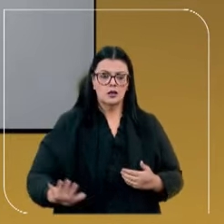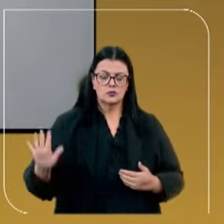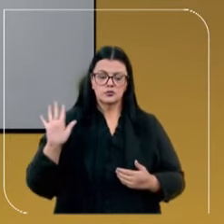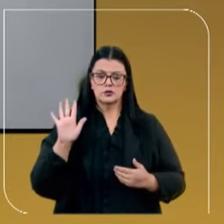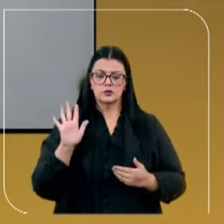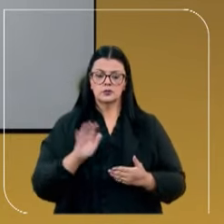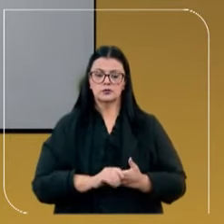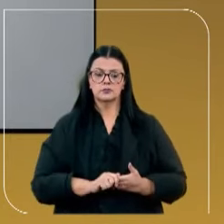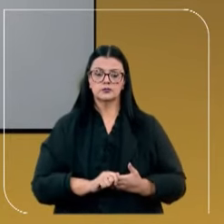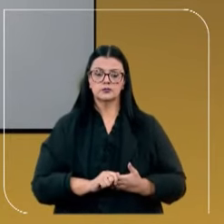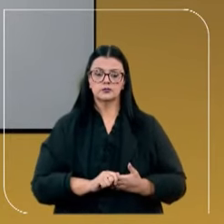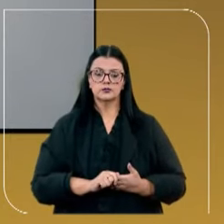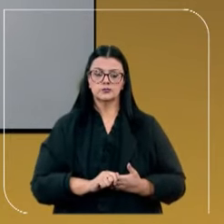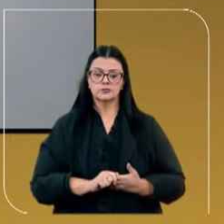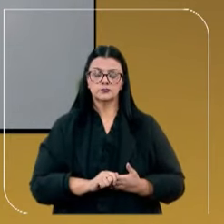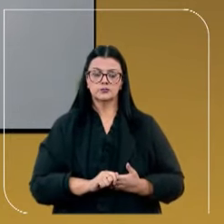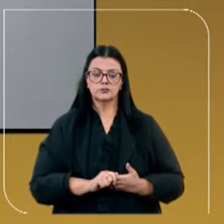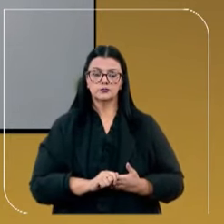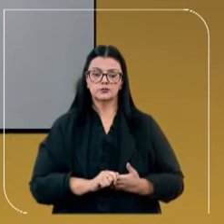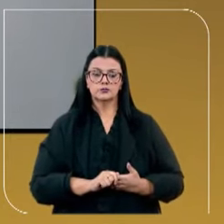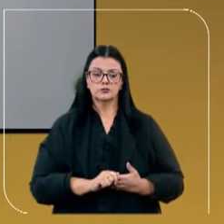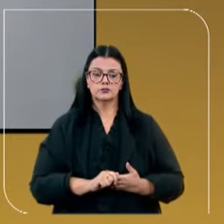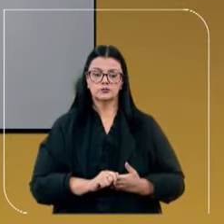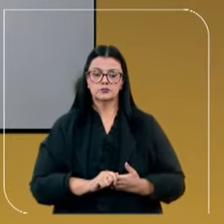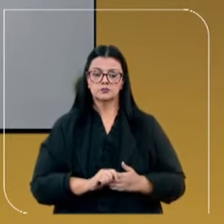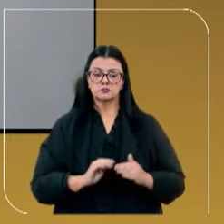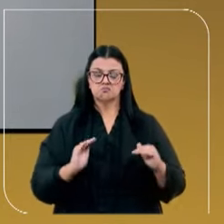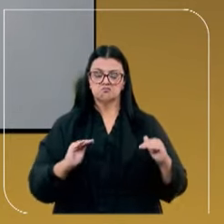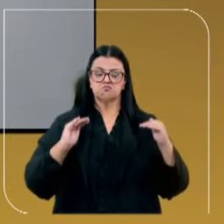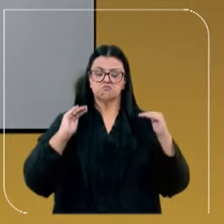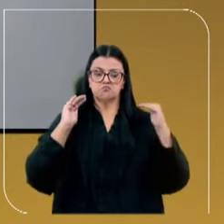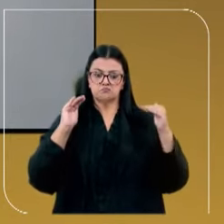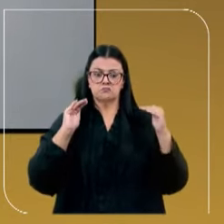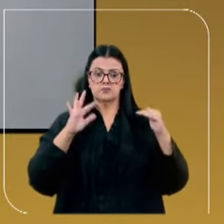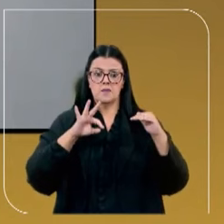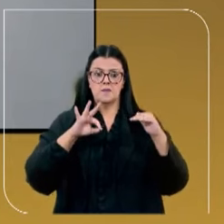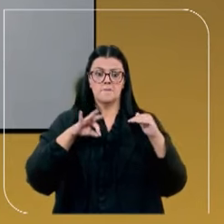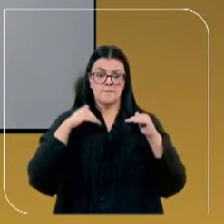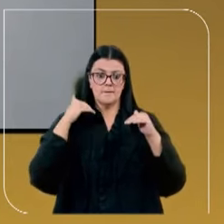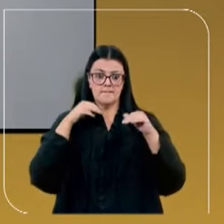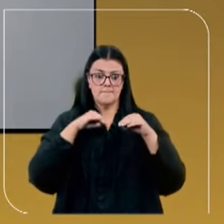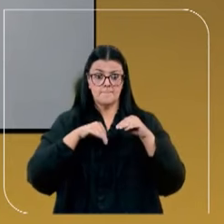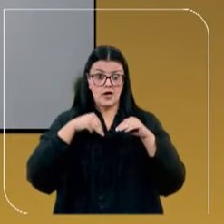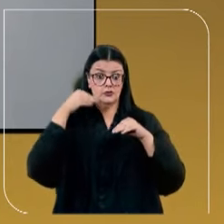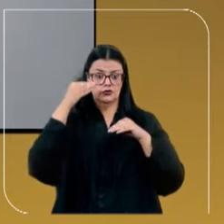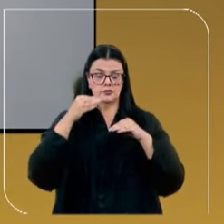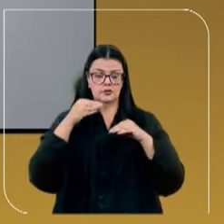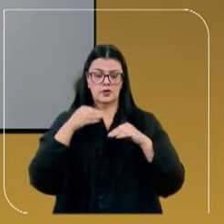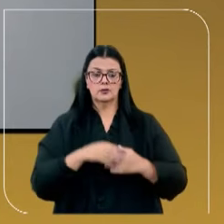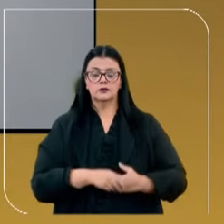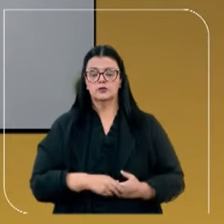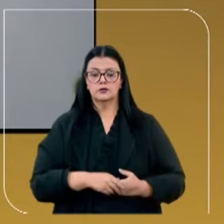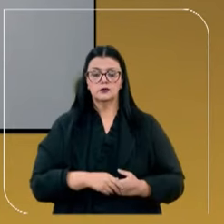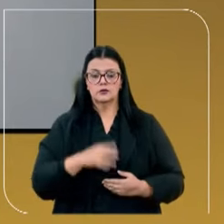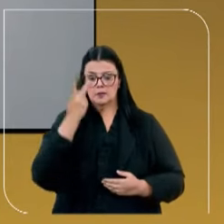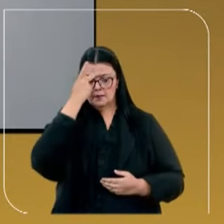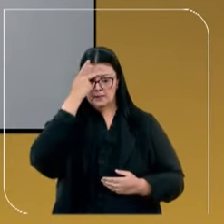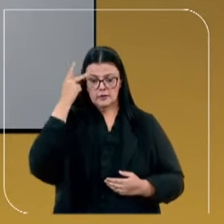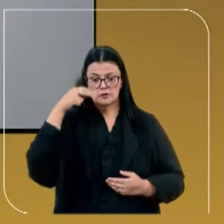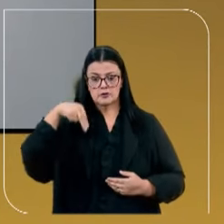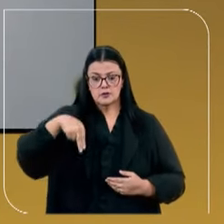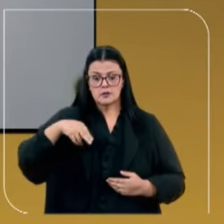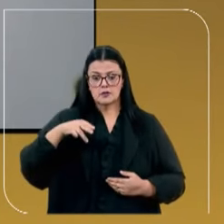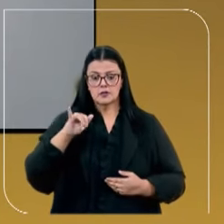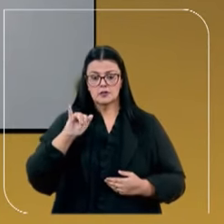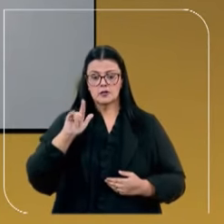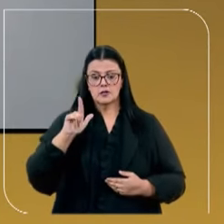de Aperfeiçoamento de Magistrados, nas pessoas de Suas Excelências, senhores ministros Nilson Naves, o primeiro diretor da